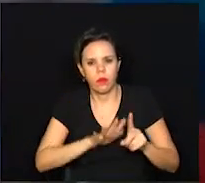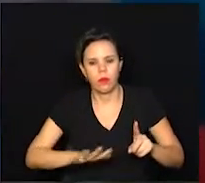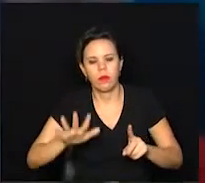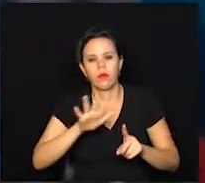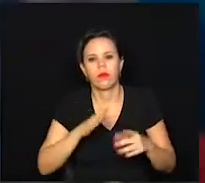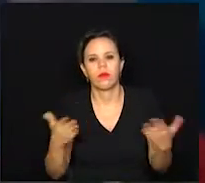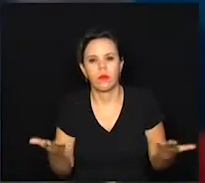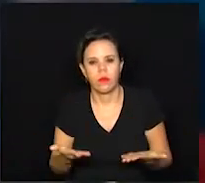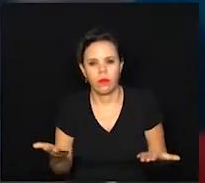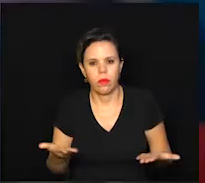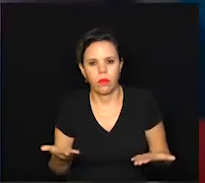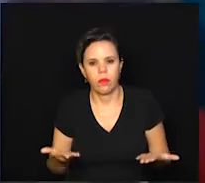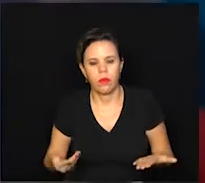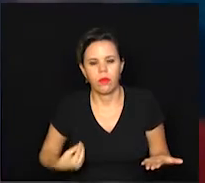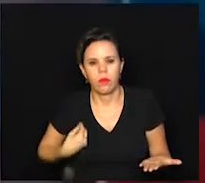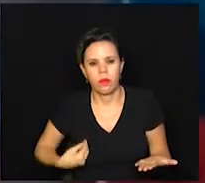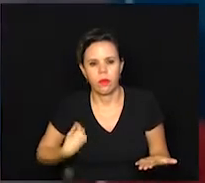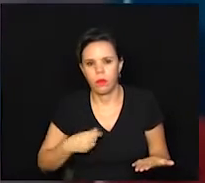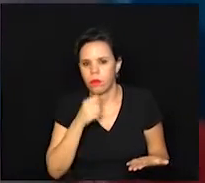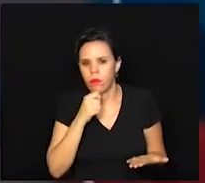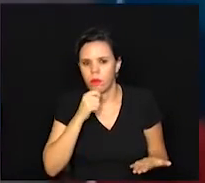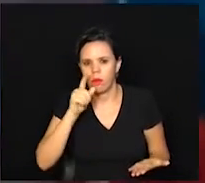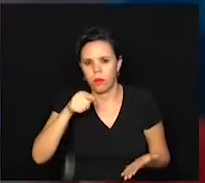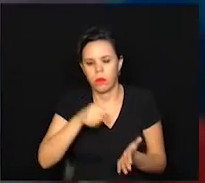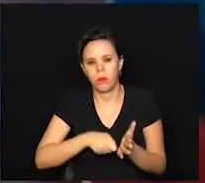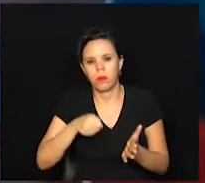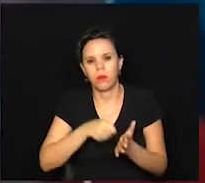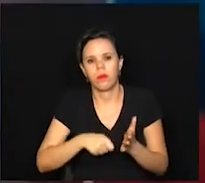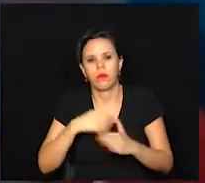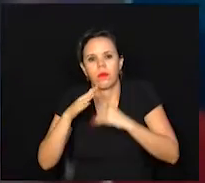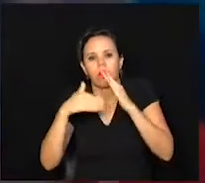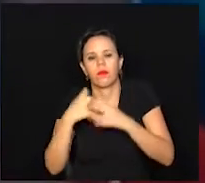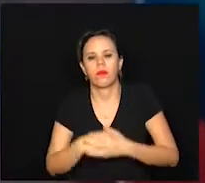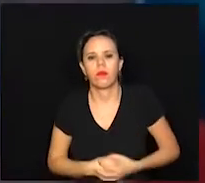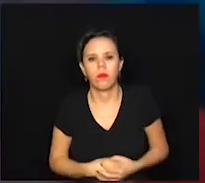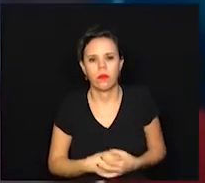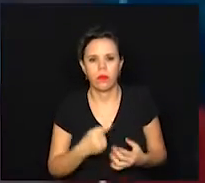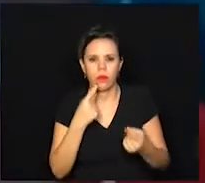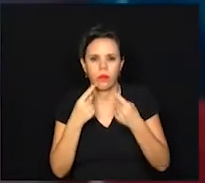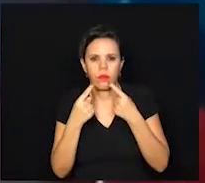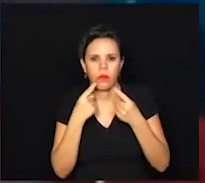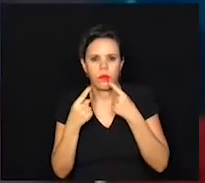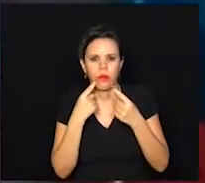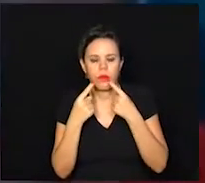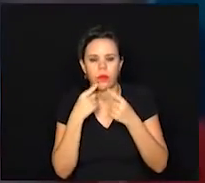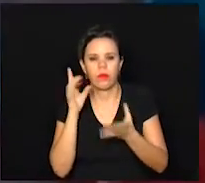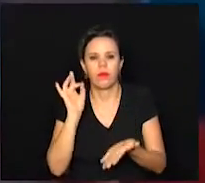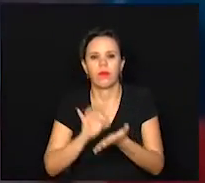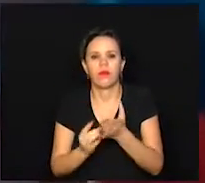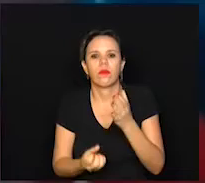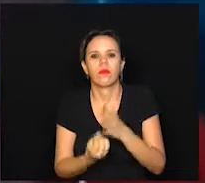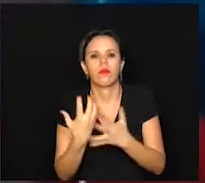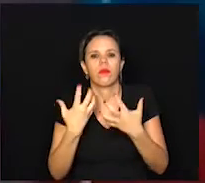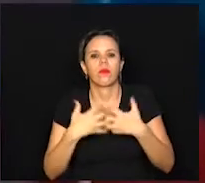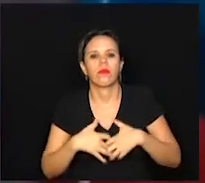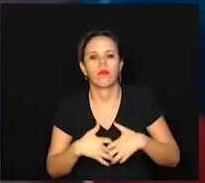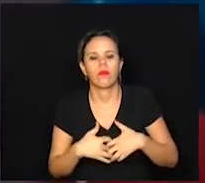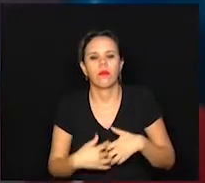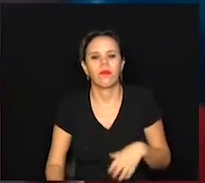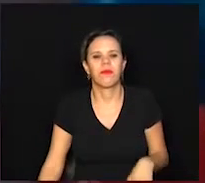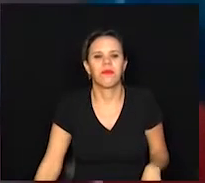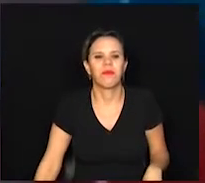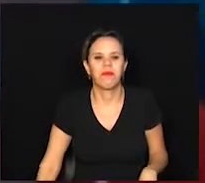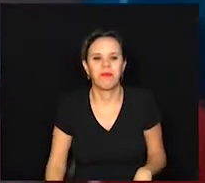que hoje nós estamos ainda, né, resistindo e construindo, dialogando para a realização de uma nova conferência e nova eleição.